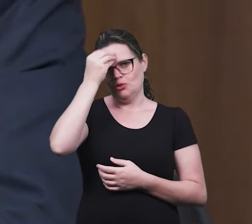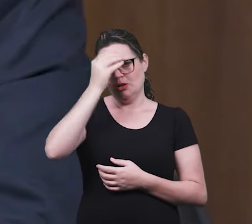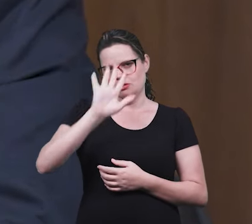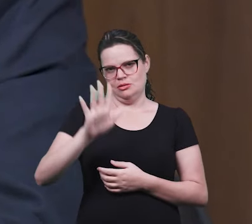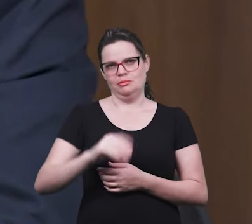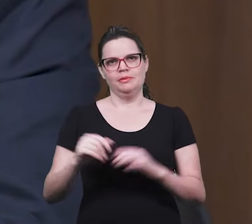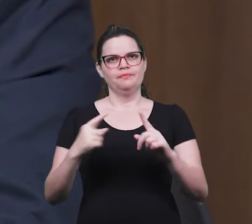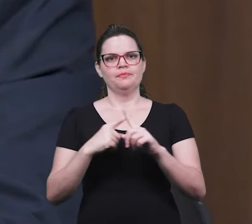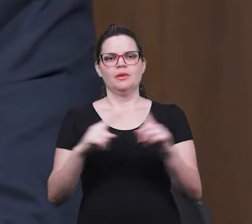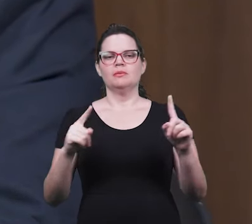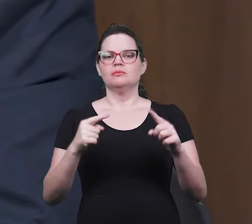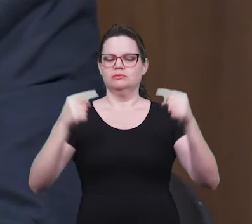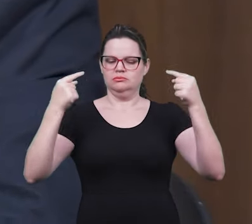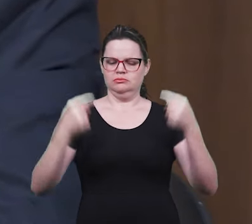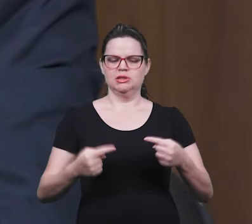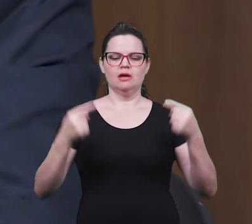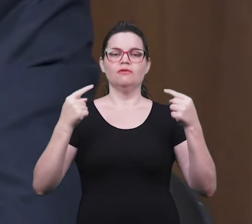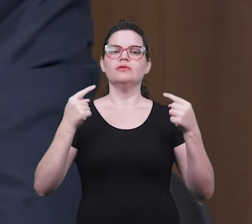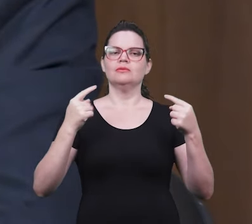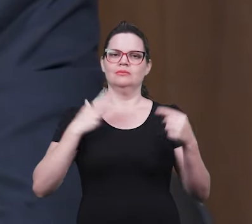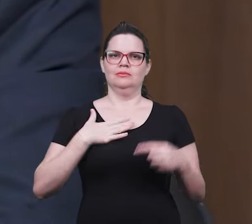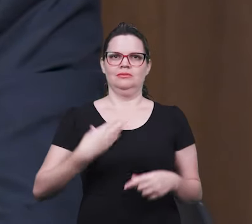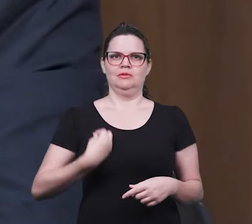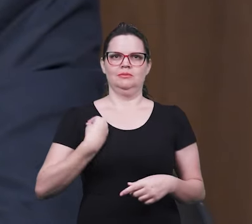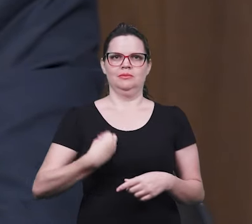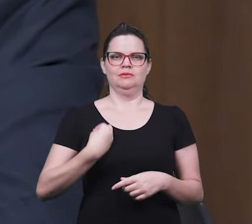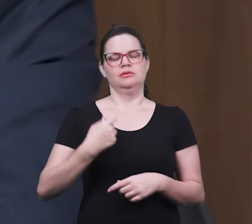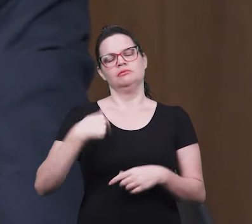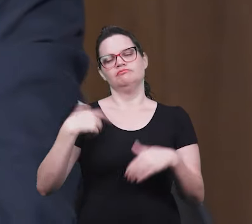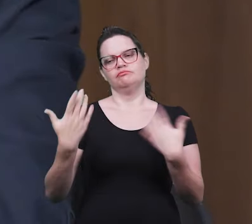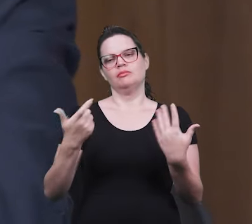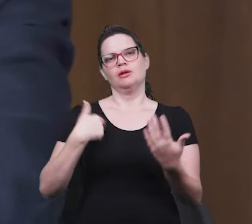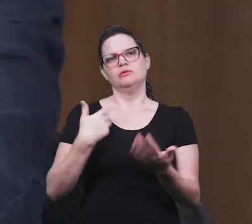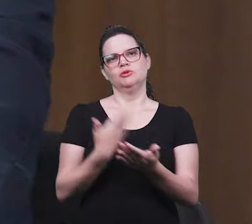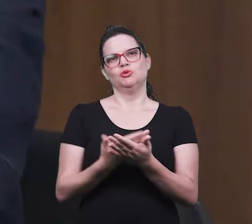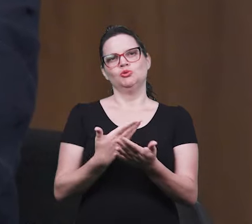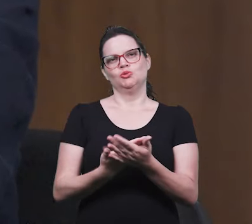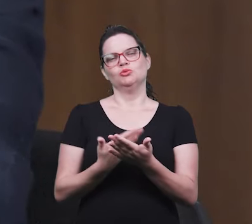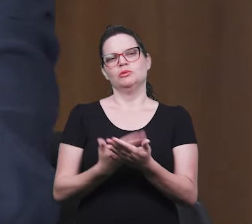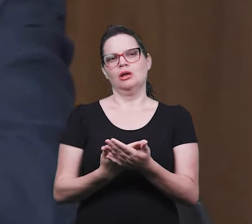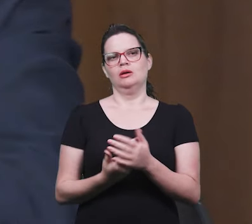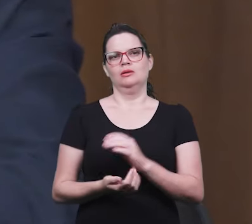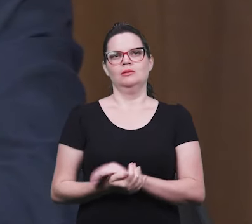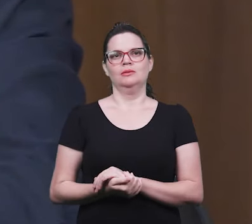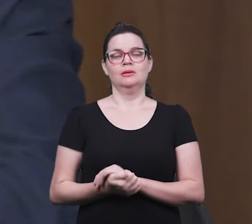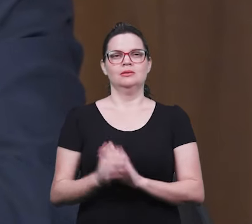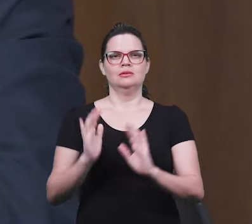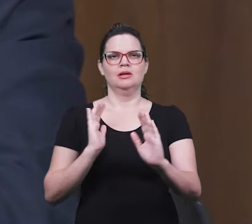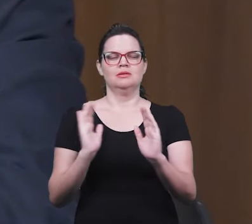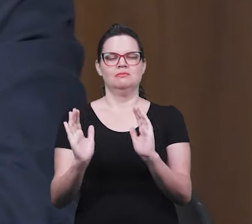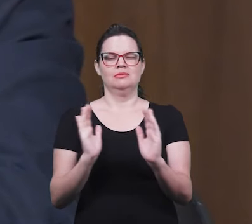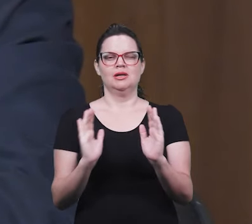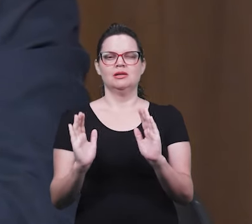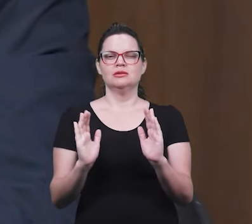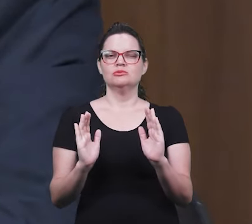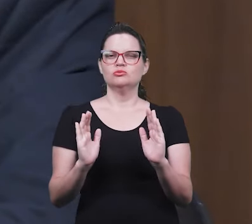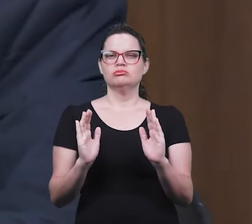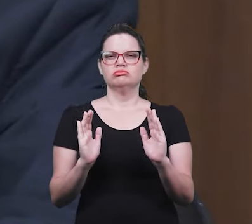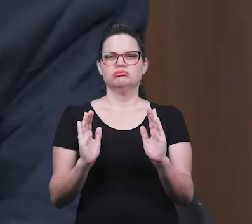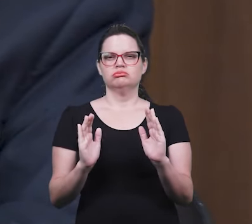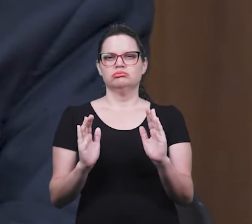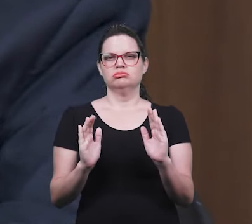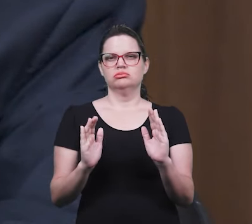foi um desafio para mim. Tá? Então, estudei, é nessa fase